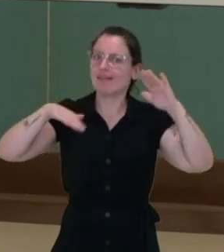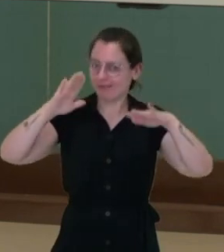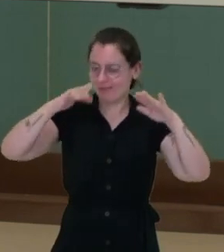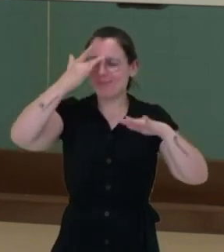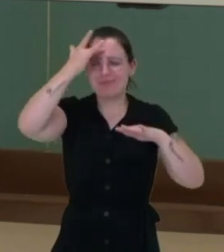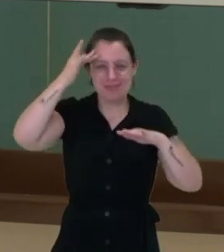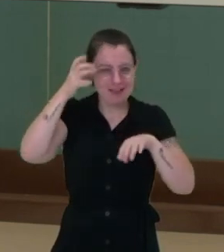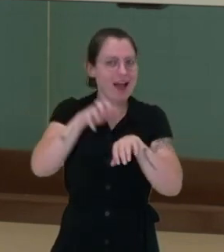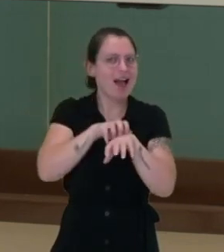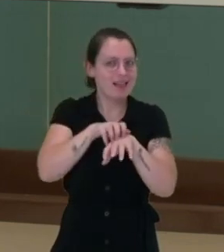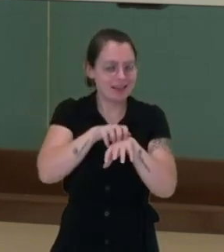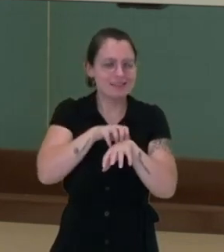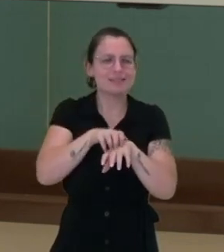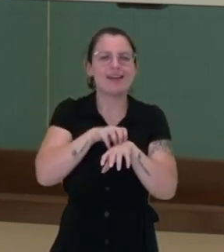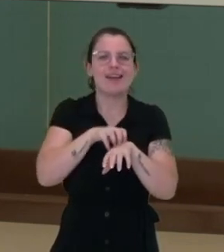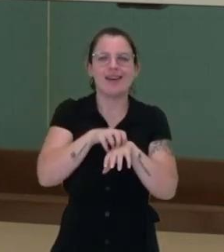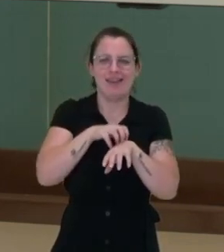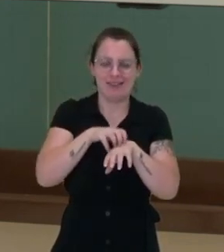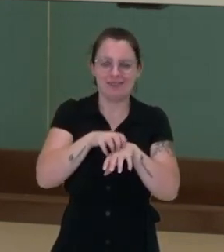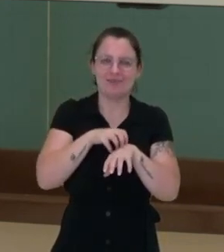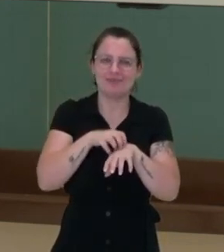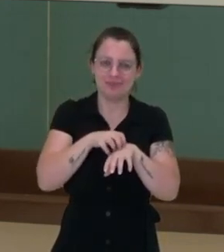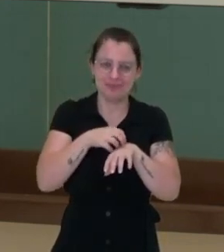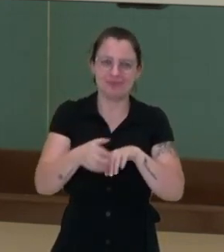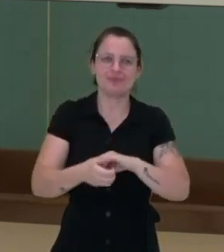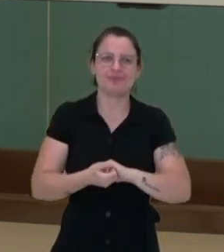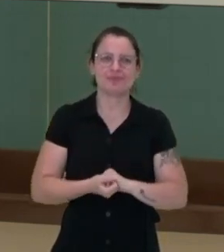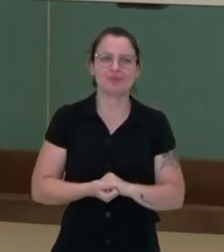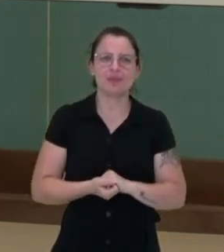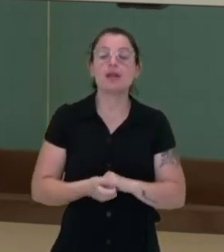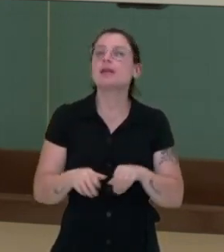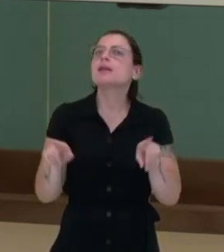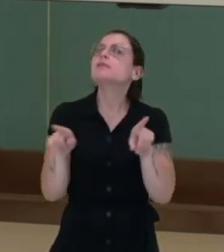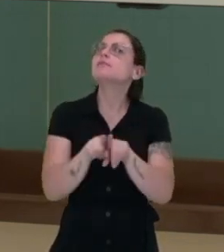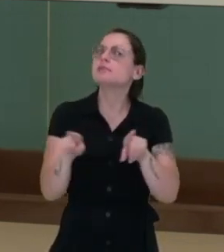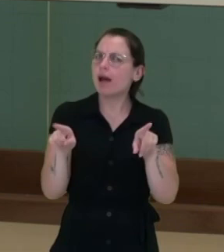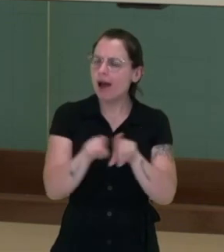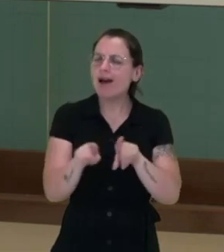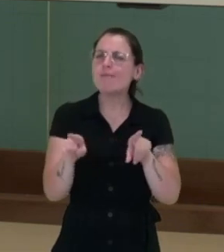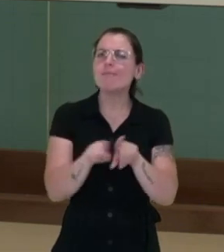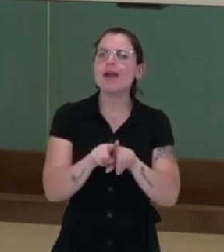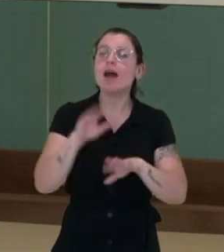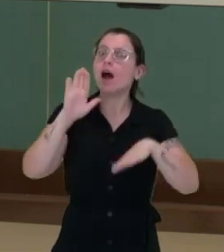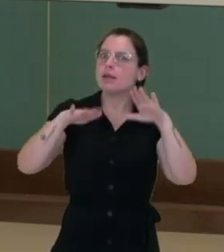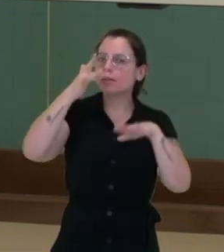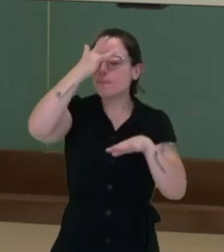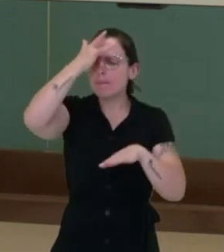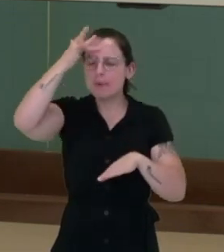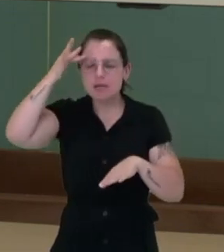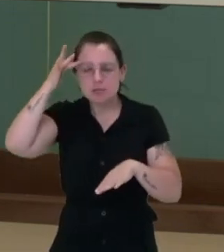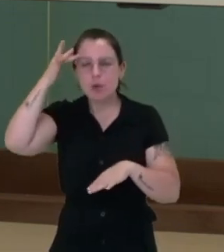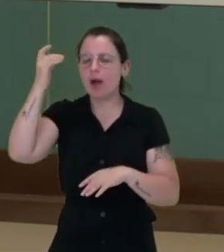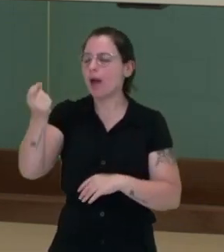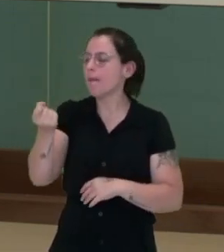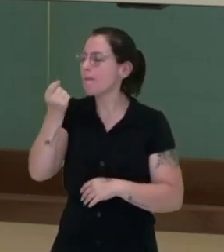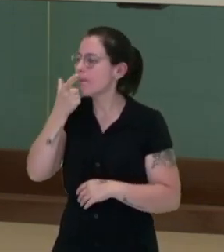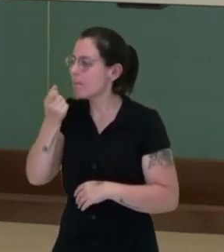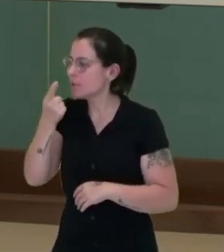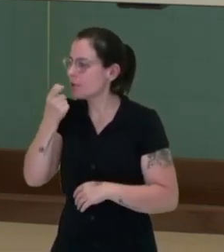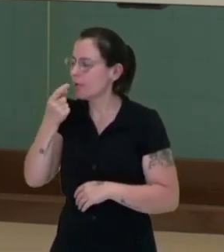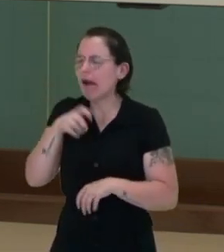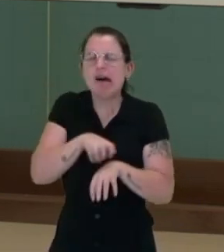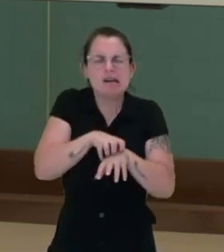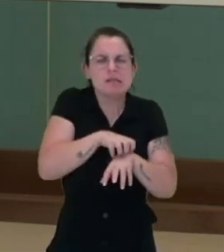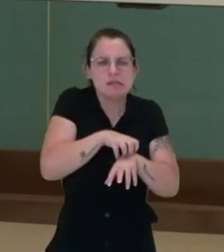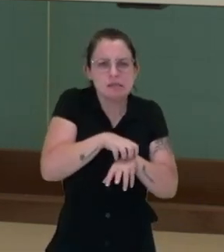começam a espirrar, então é uma alergia. Pode ser a medicamentos, então a cosméticos, né? Então uma